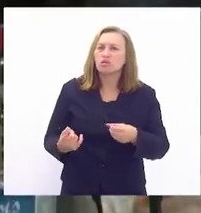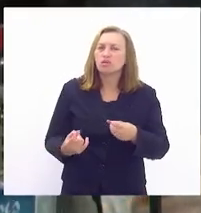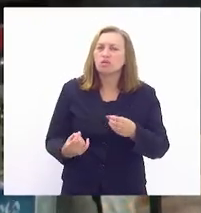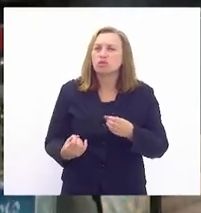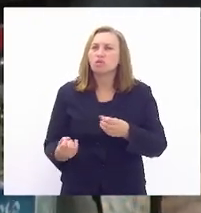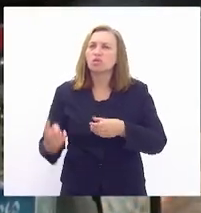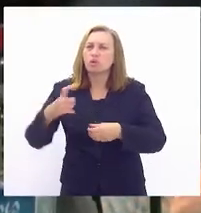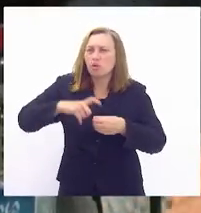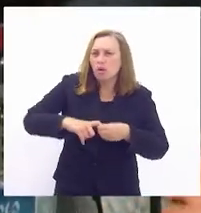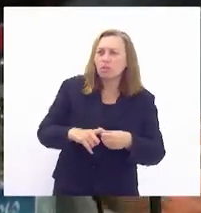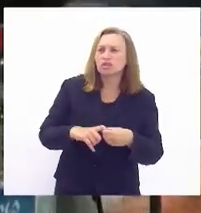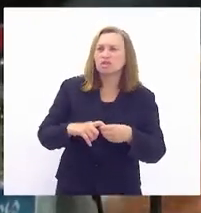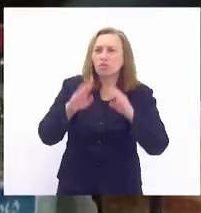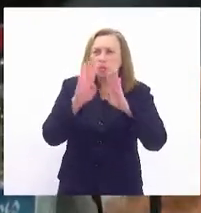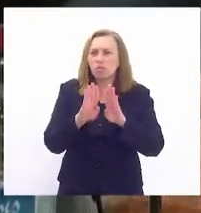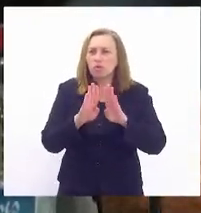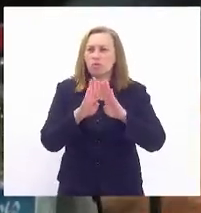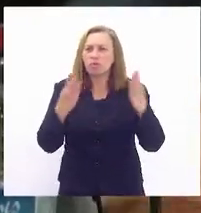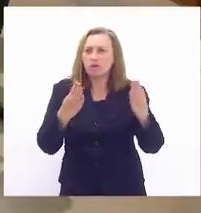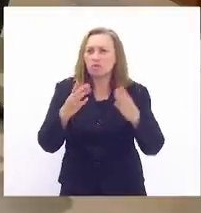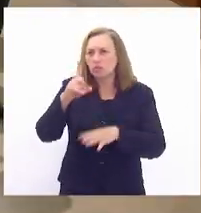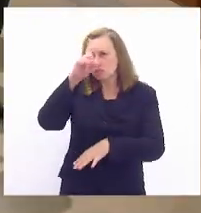clube? Qual é o ponto que faz sentido isso?